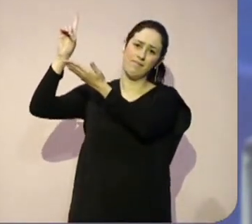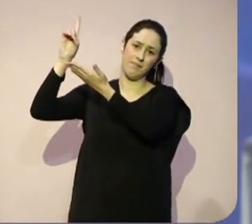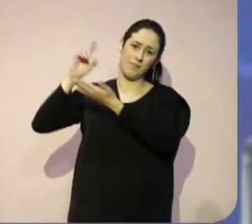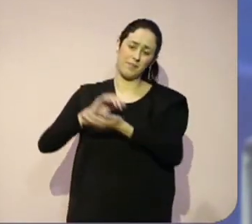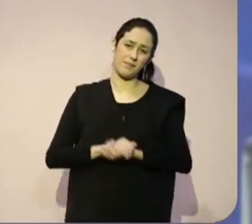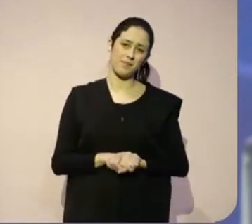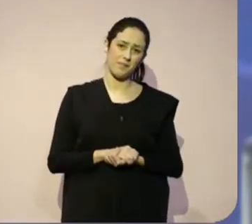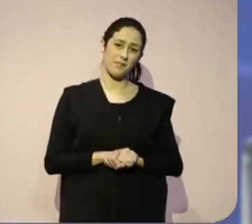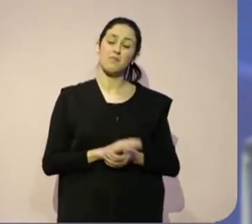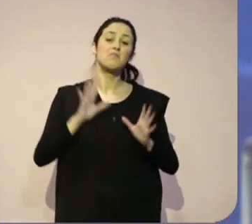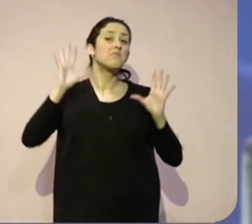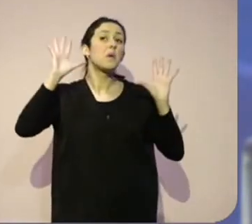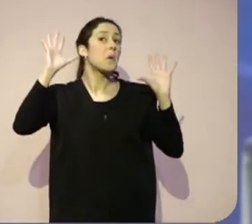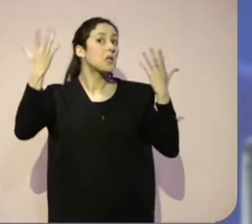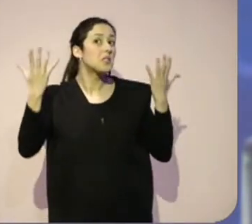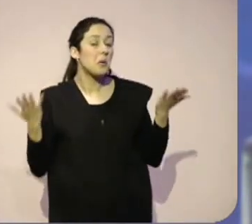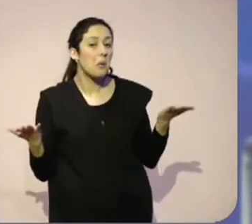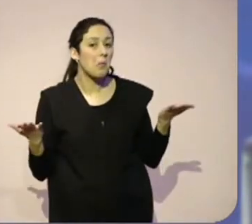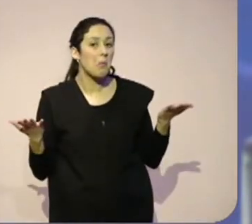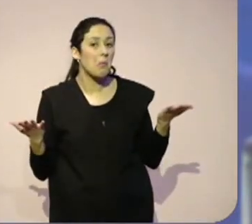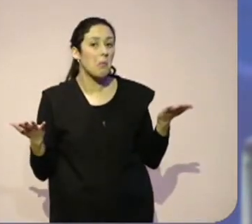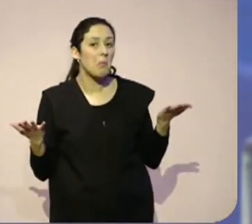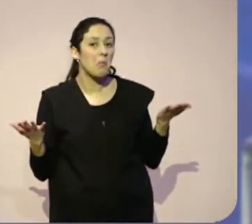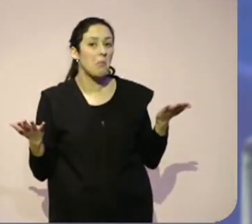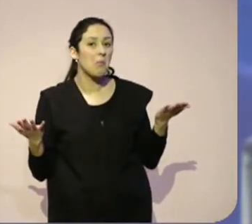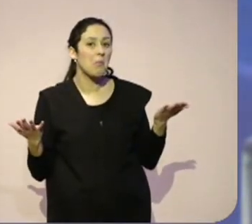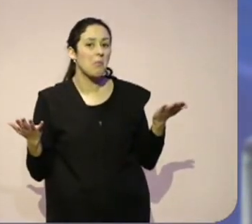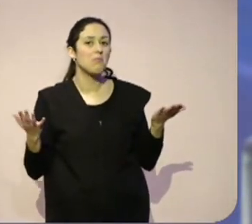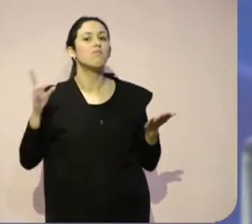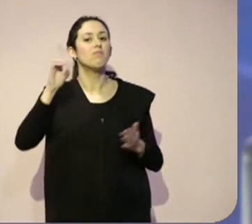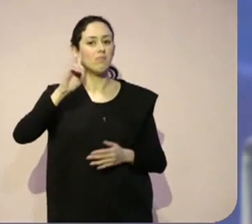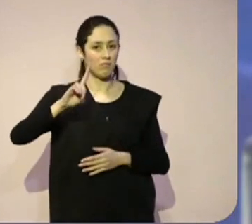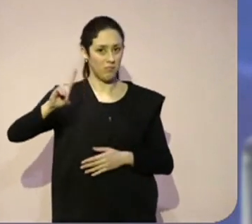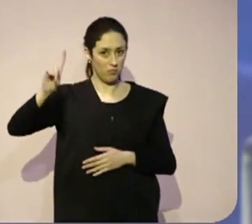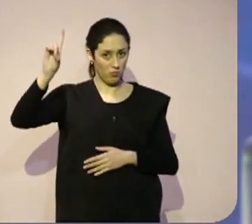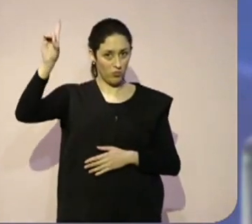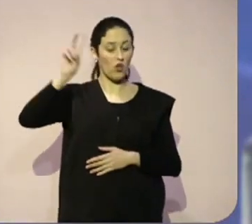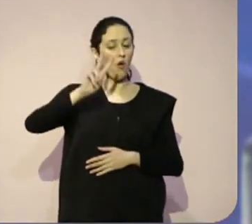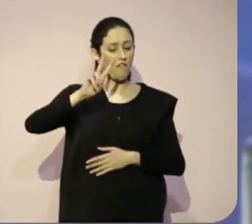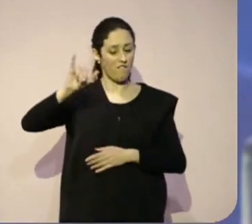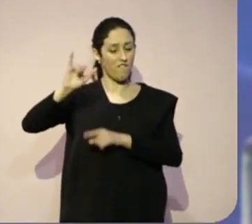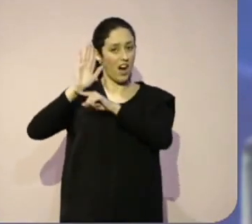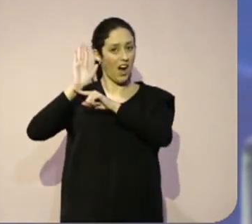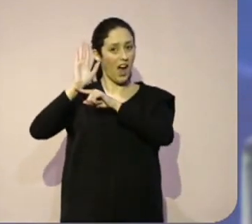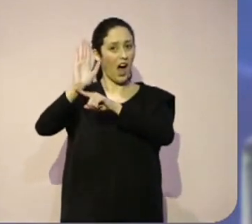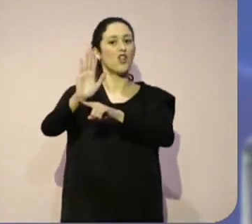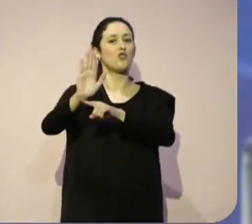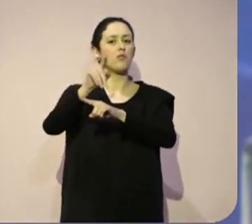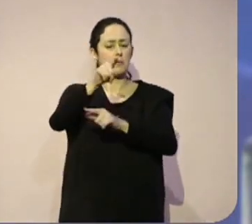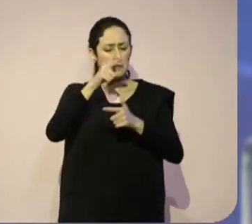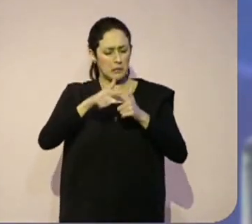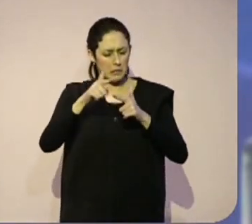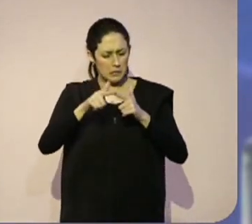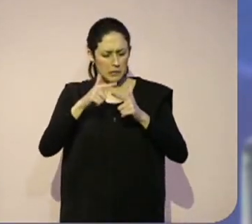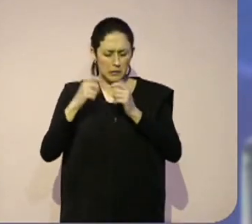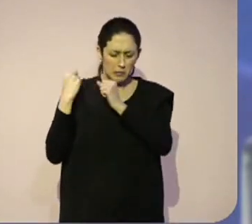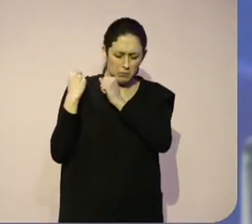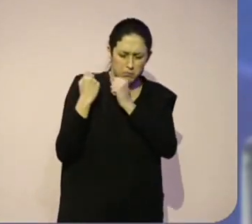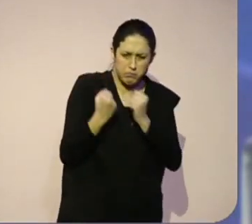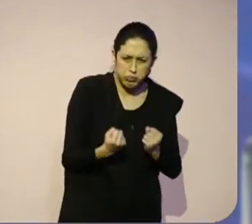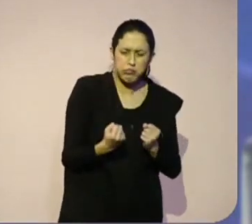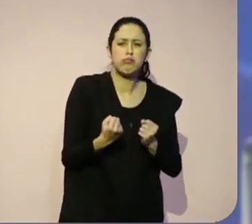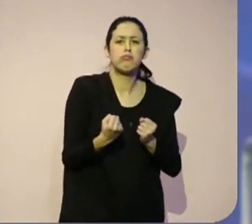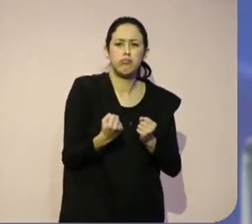Sabe o que vai acontecer? Ele vai retirar o fardo que está sobre você, o peso que